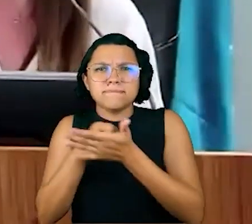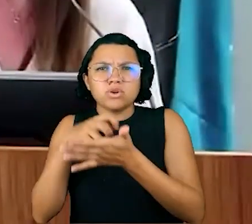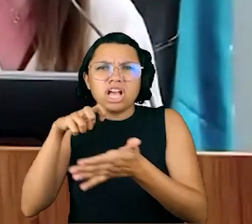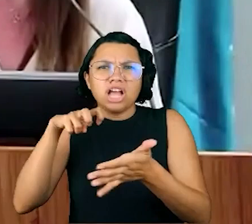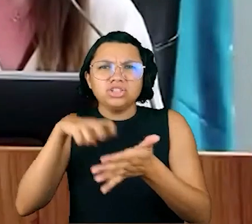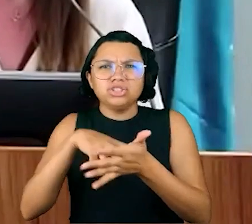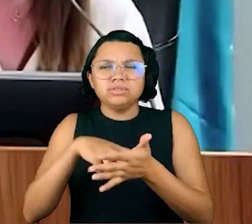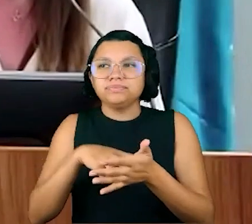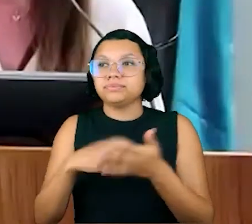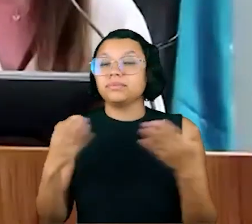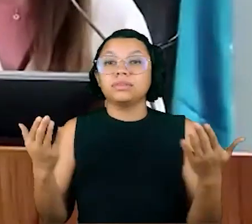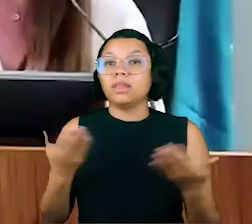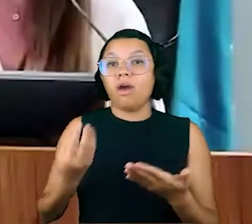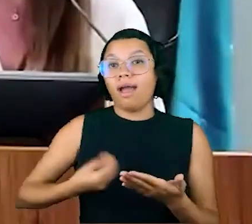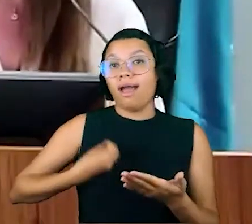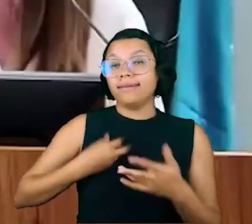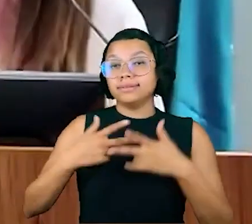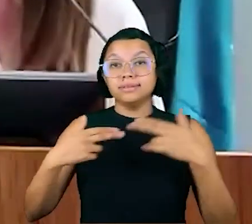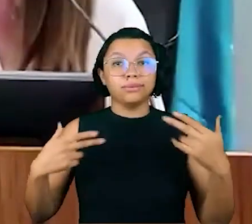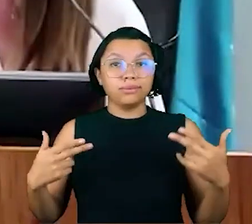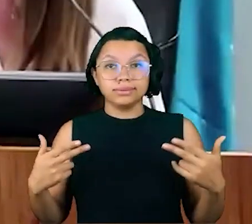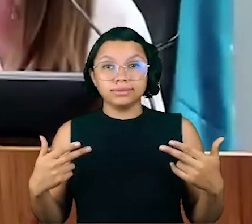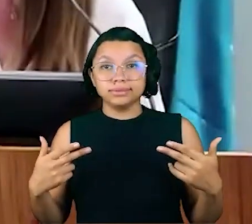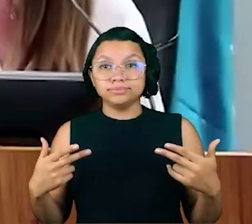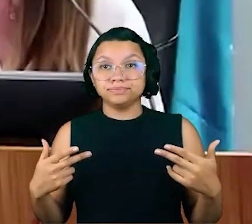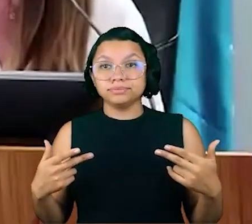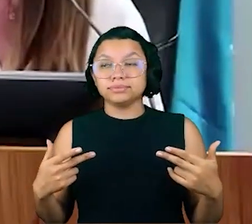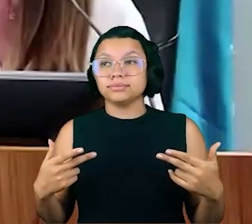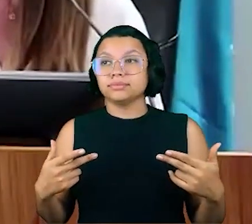né? Agora, existem coisas que são